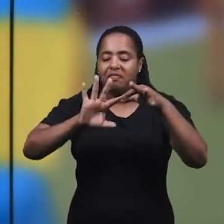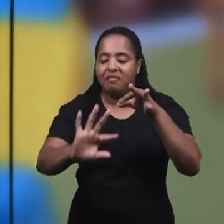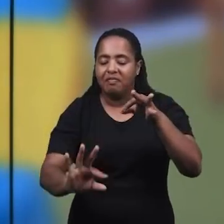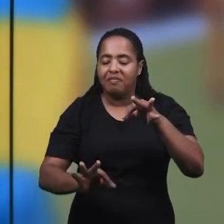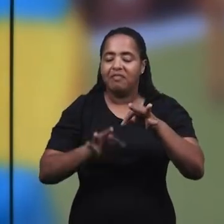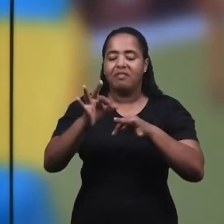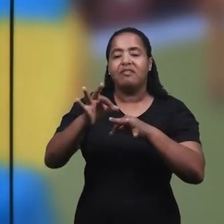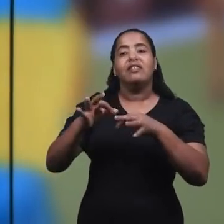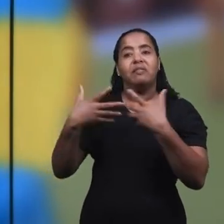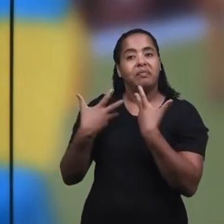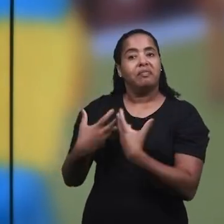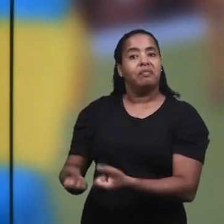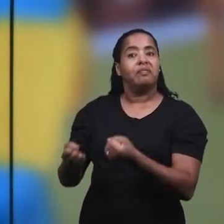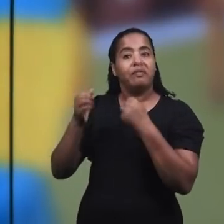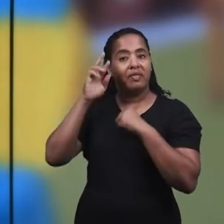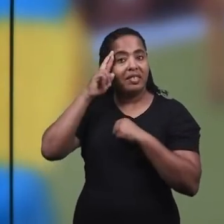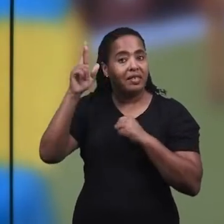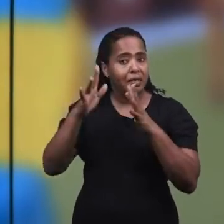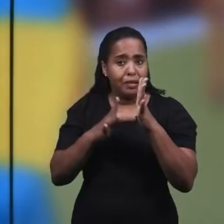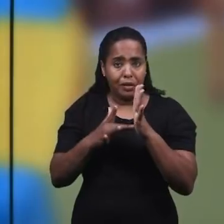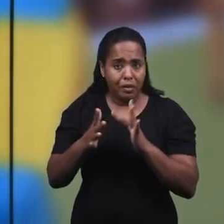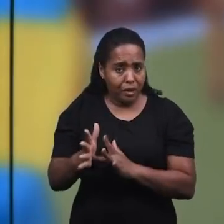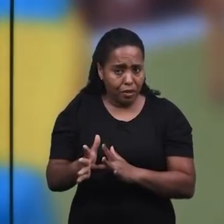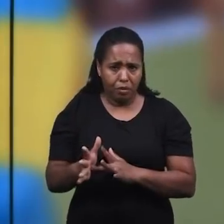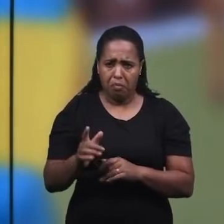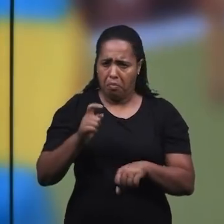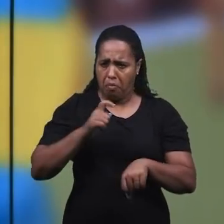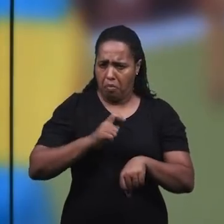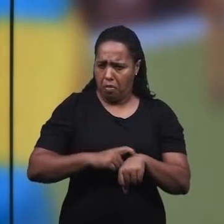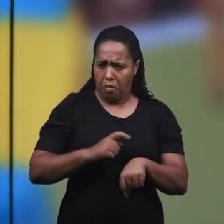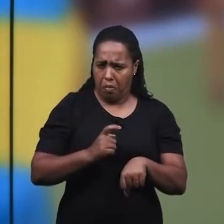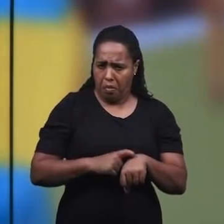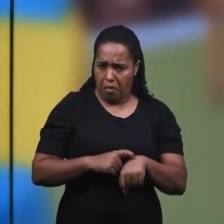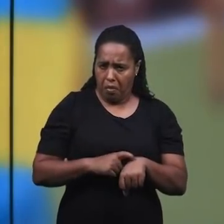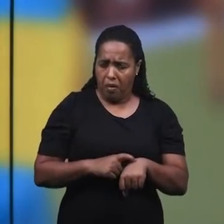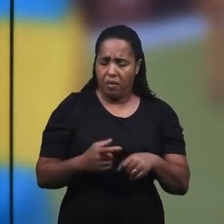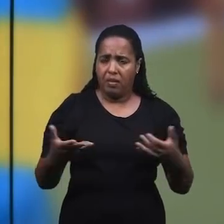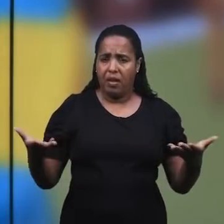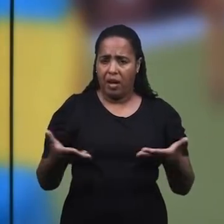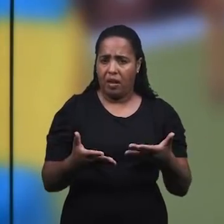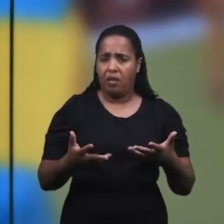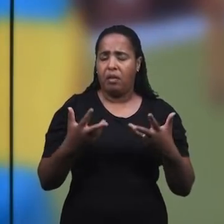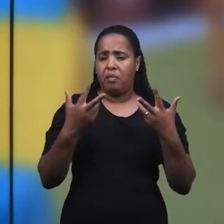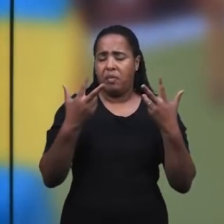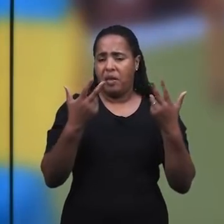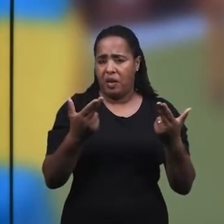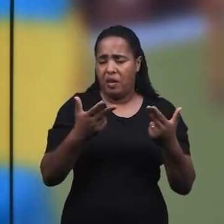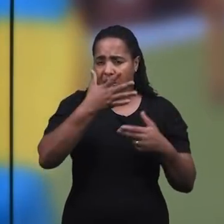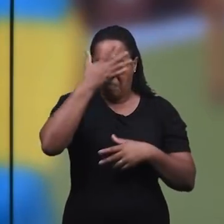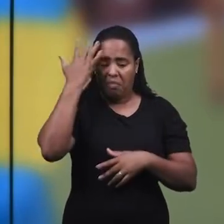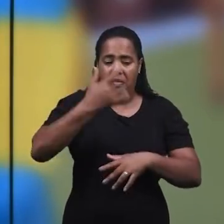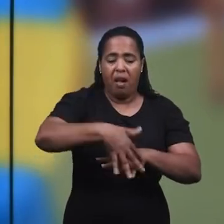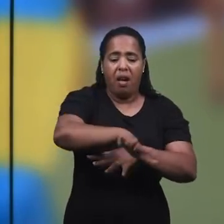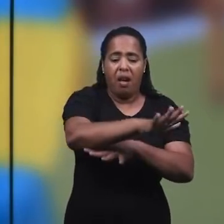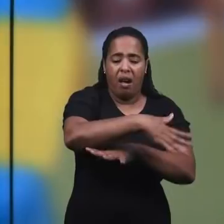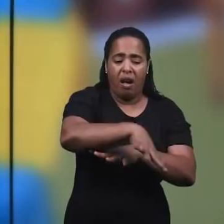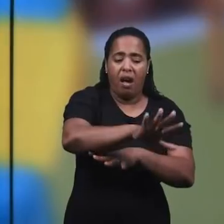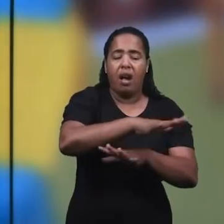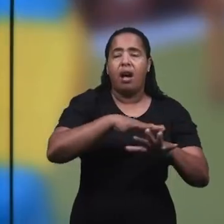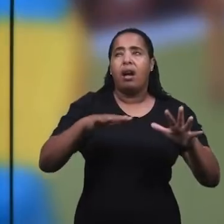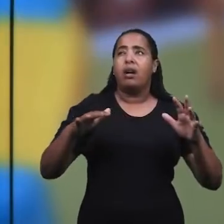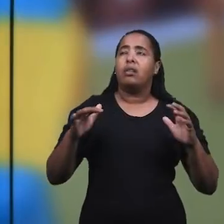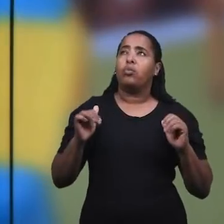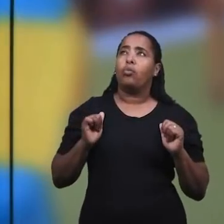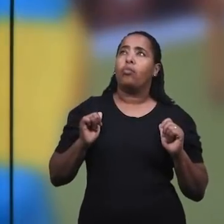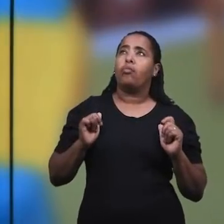para a presença dele. Não é momento para estarmos como aqueles que ficam nas praças, sem